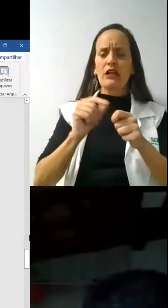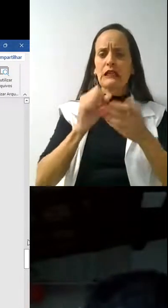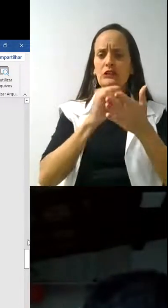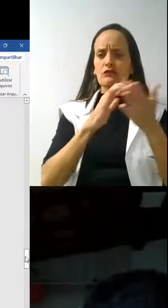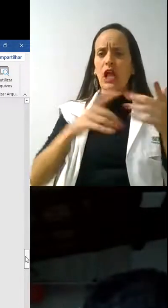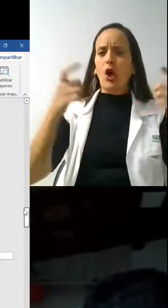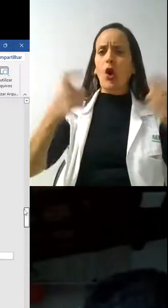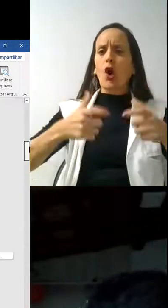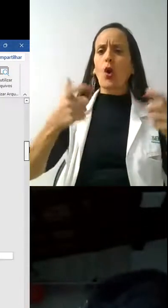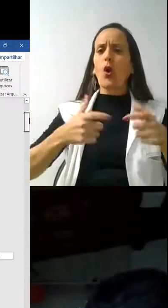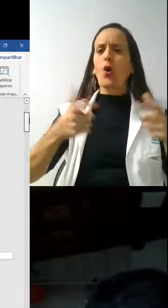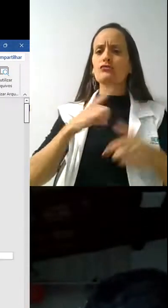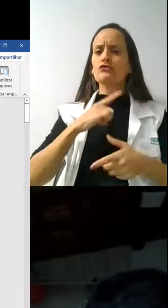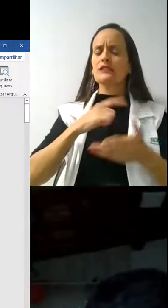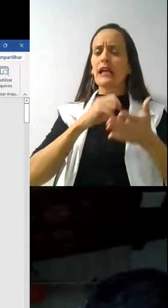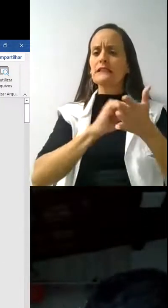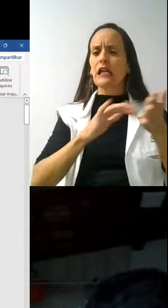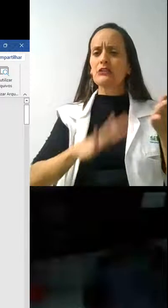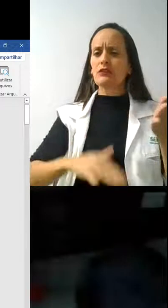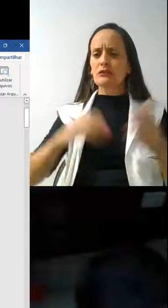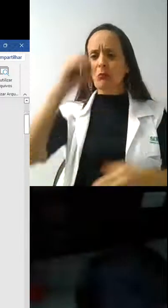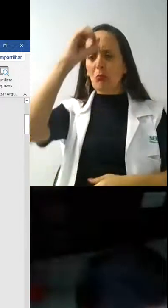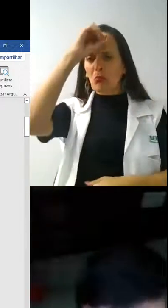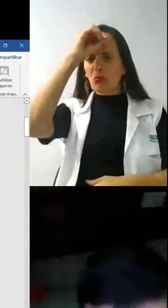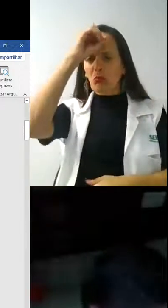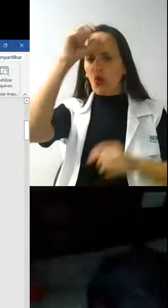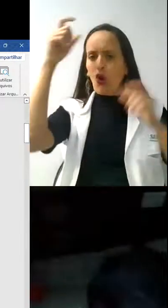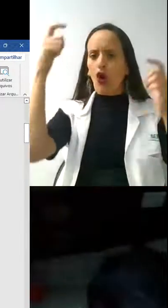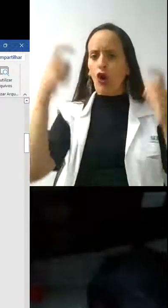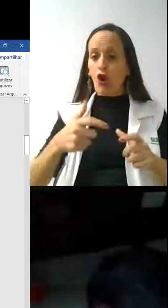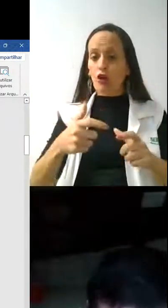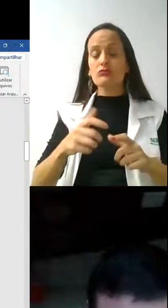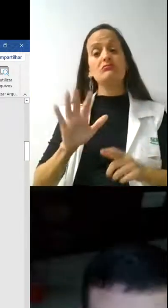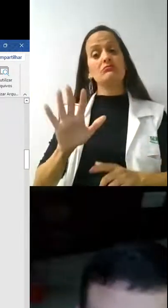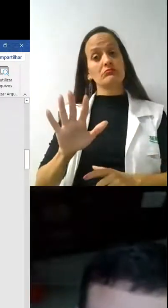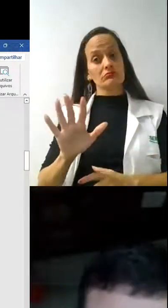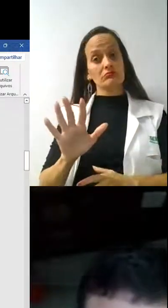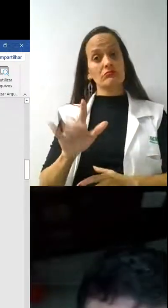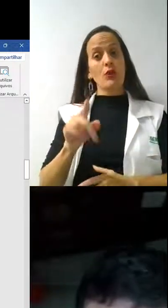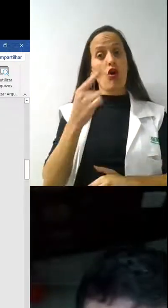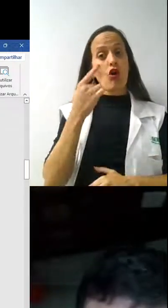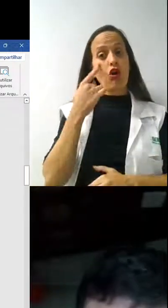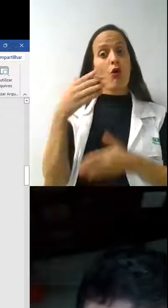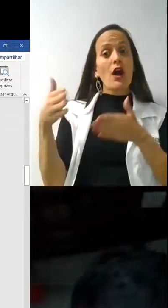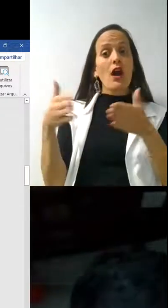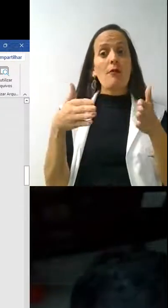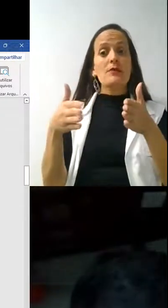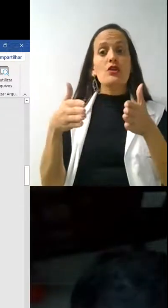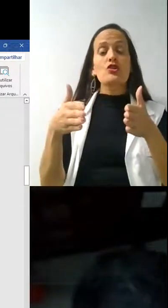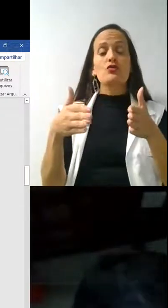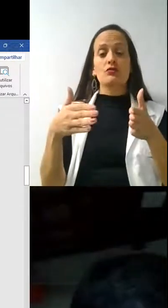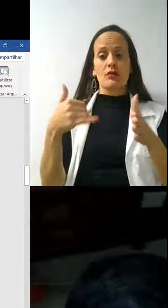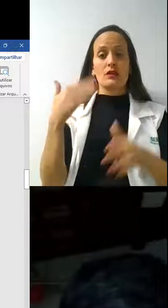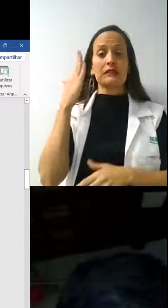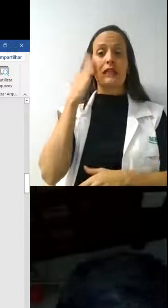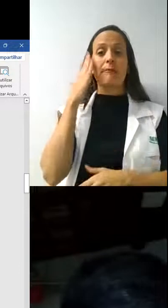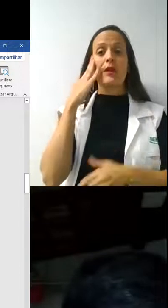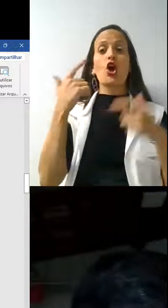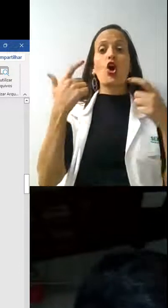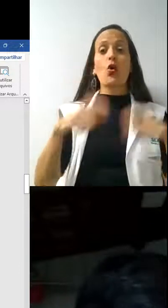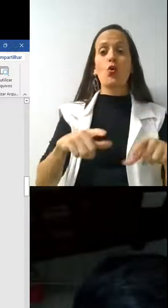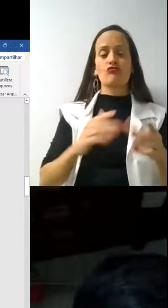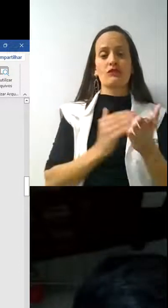né? Nem o desafio 1, nem o 2, né? Qual que é o caminho que eu preciso seguir? Estou aqui para ser o mediador, justamente para ensinar